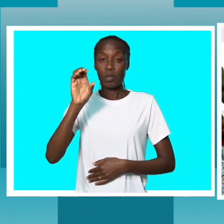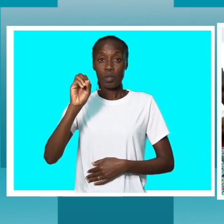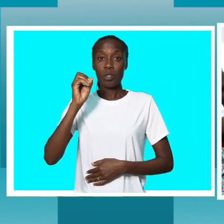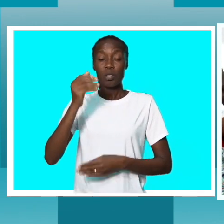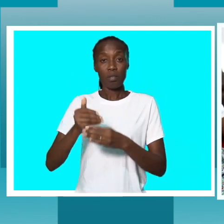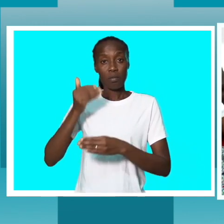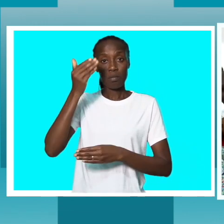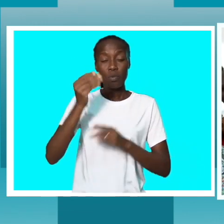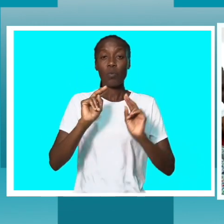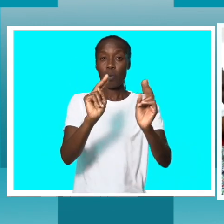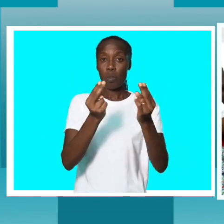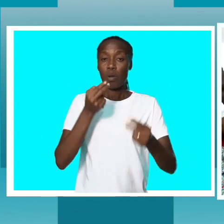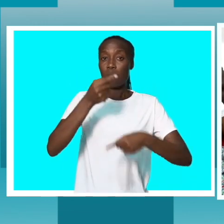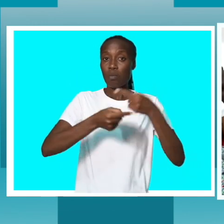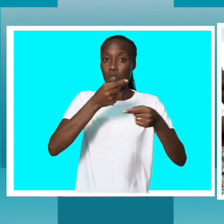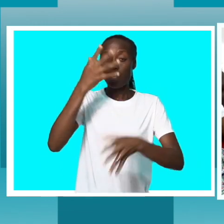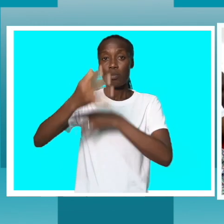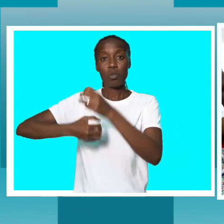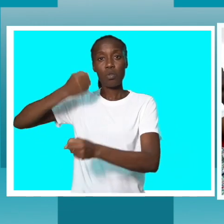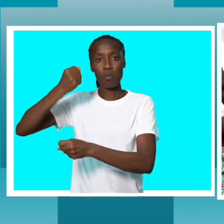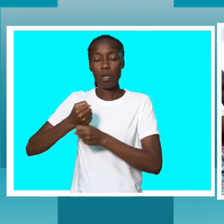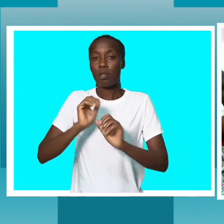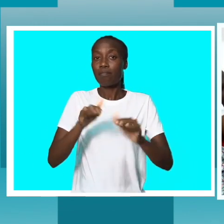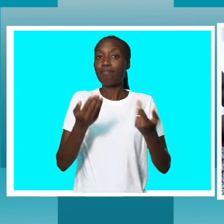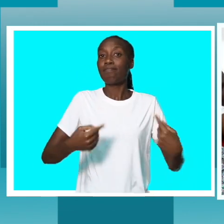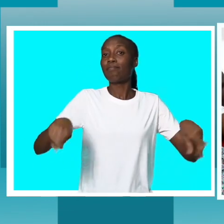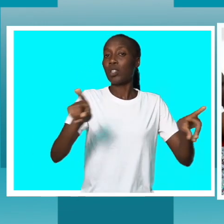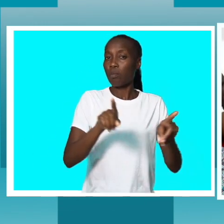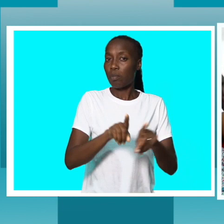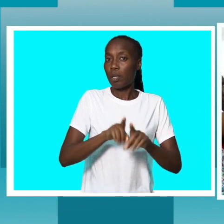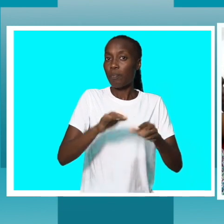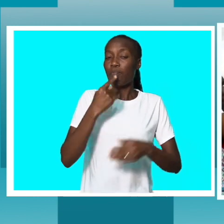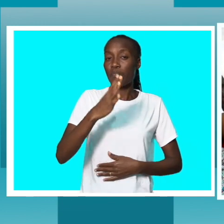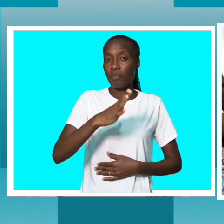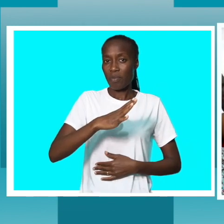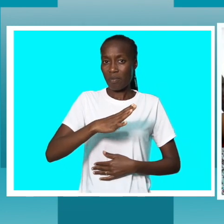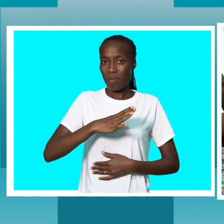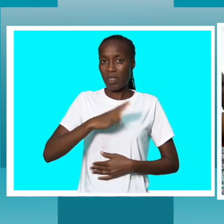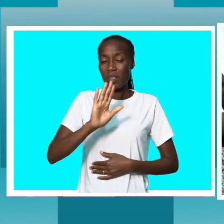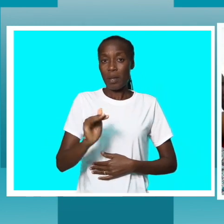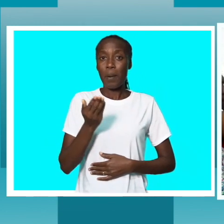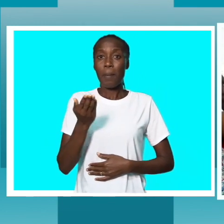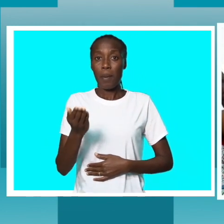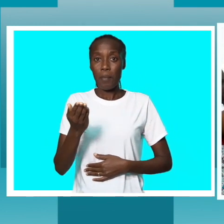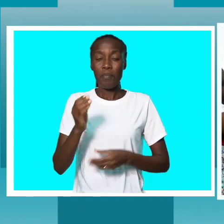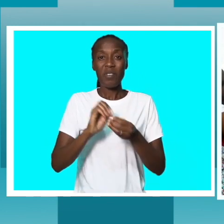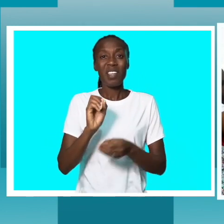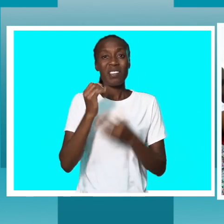novo projeto, mas o lançamento será só realizado no próximo ano, também constituído, para